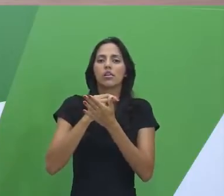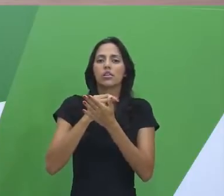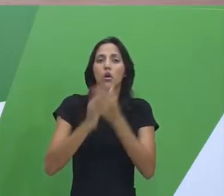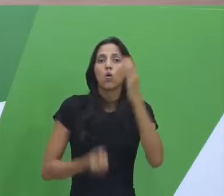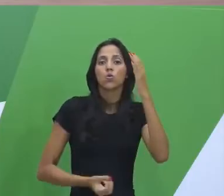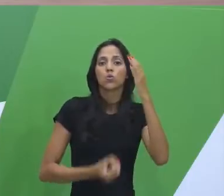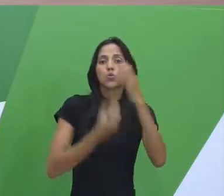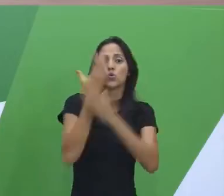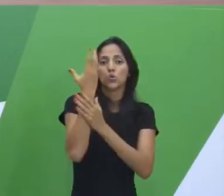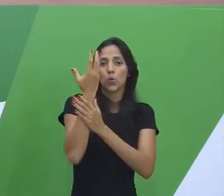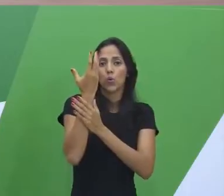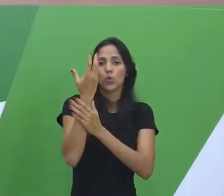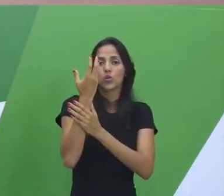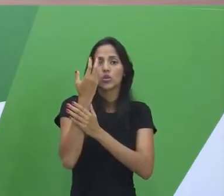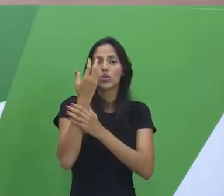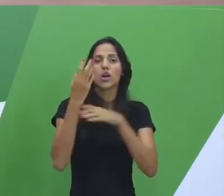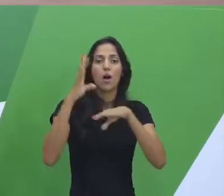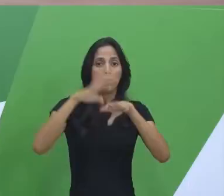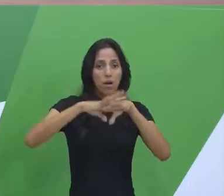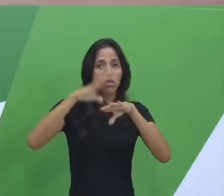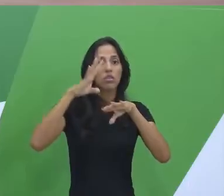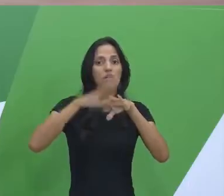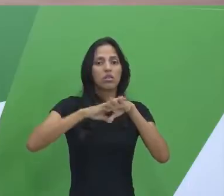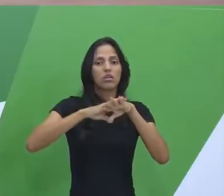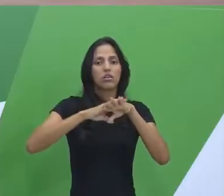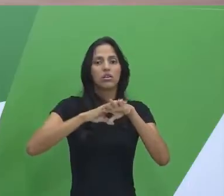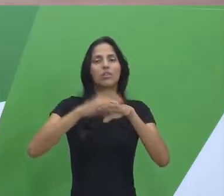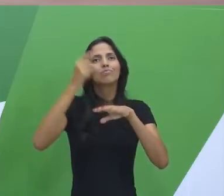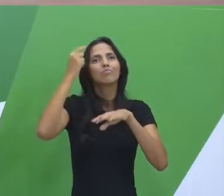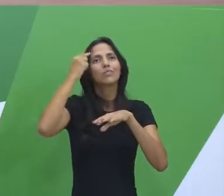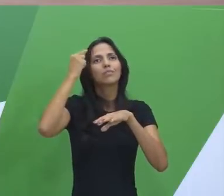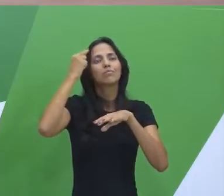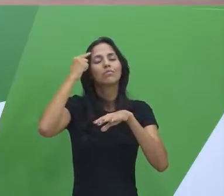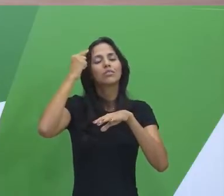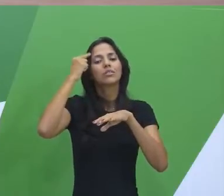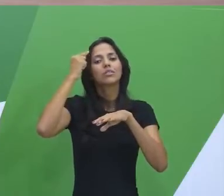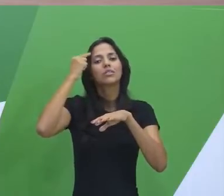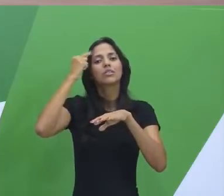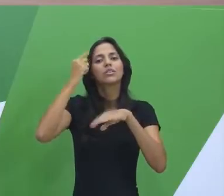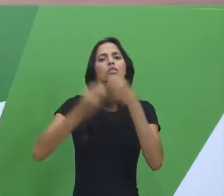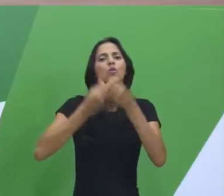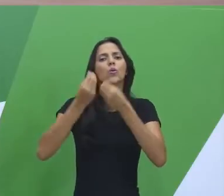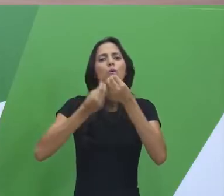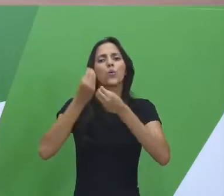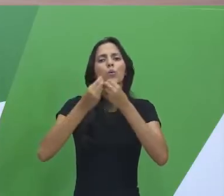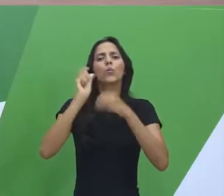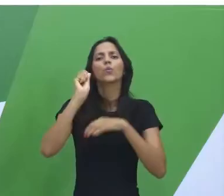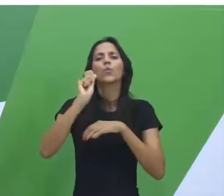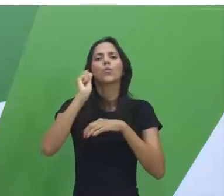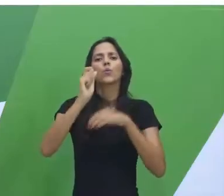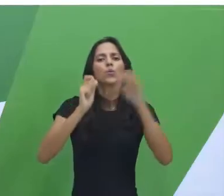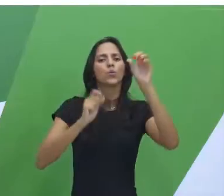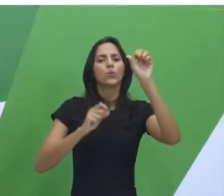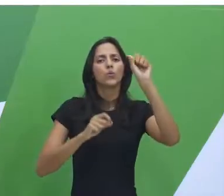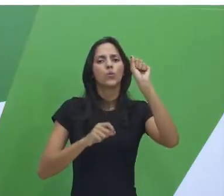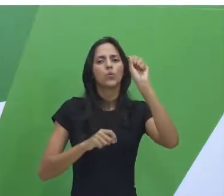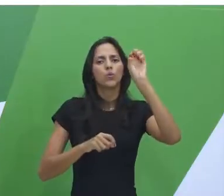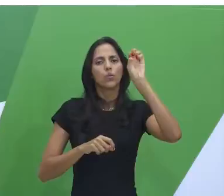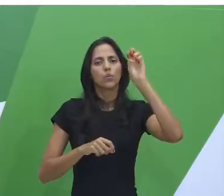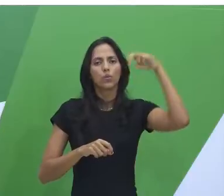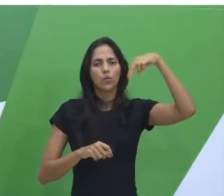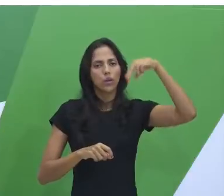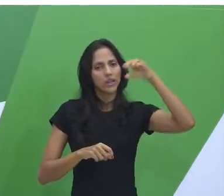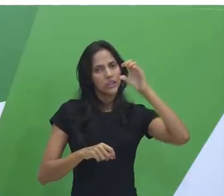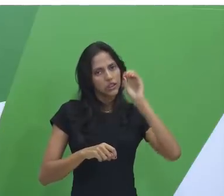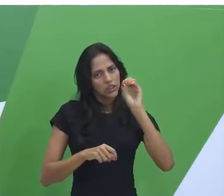junções geométricas para você formatar na sua cabeça o que é o seno, a nossa primeira